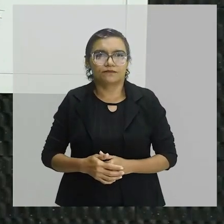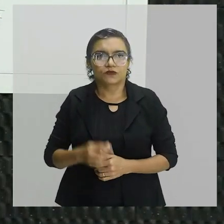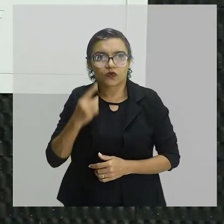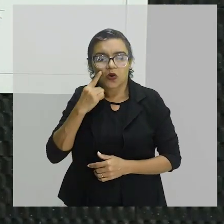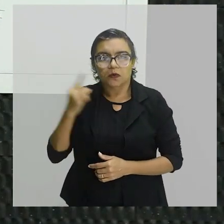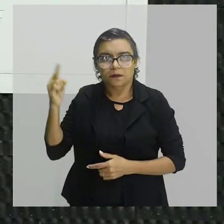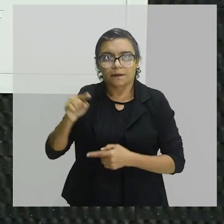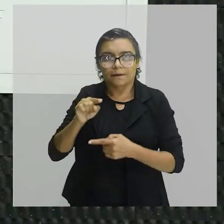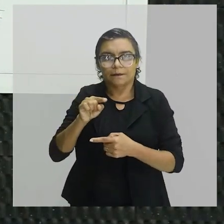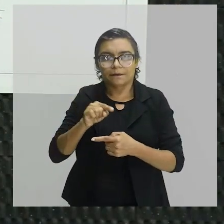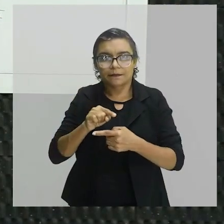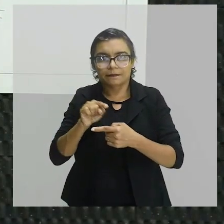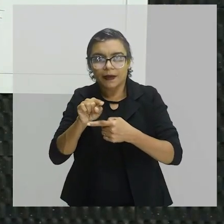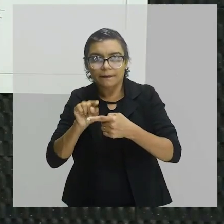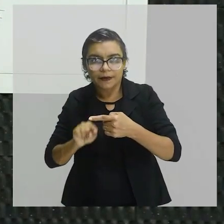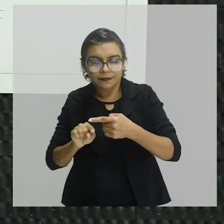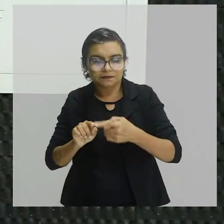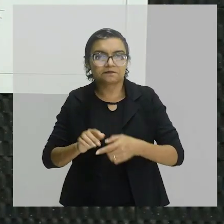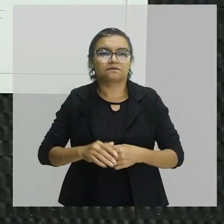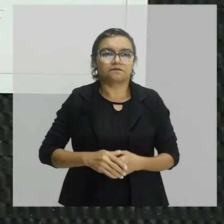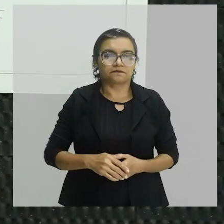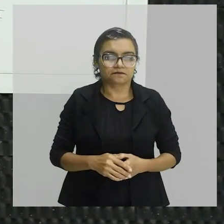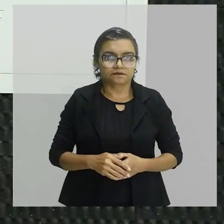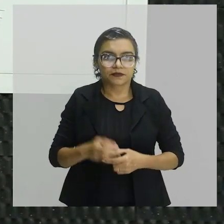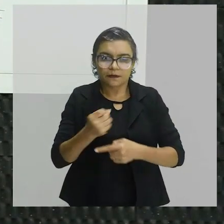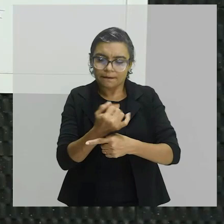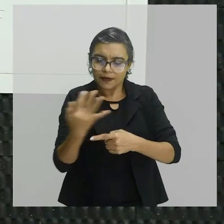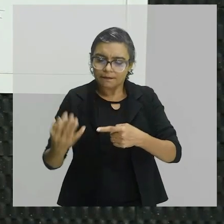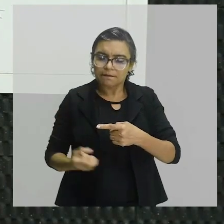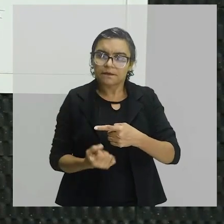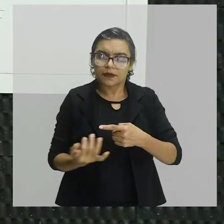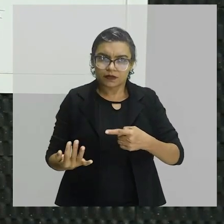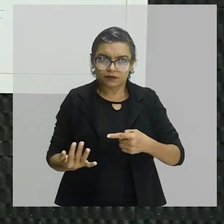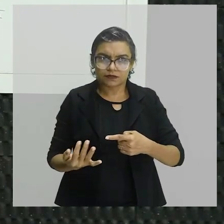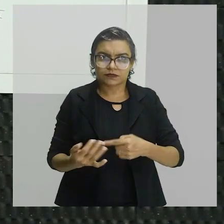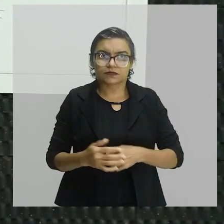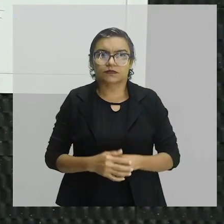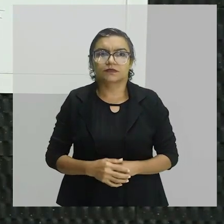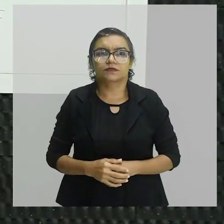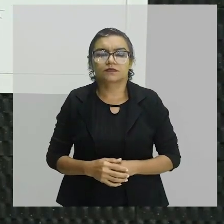Certo? Nós podemos dividir por